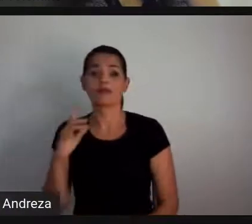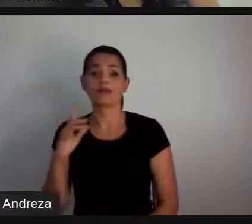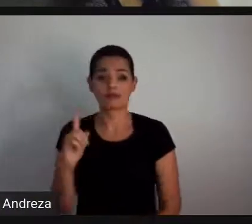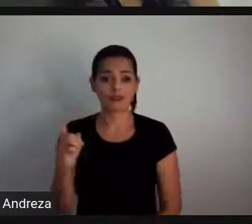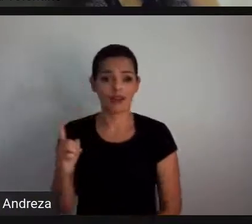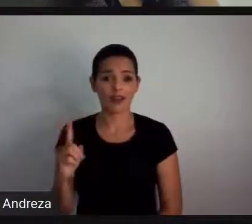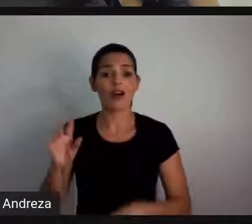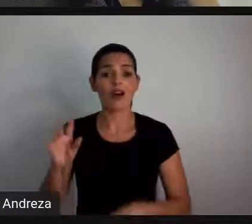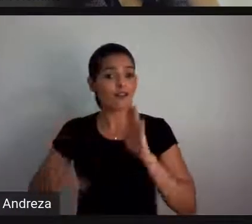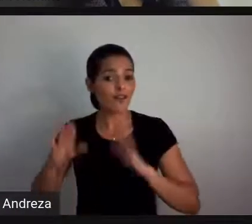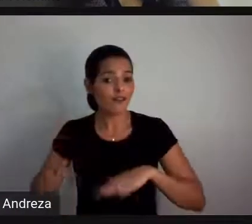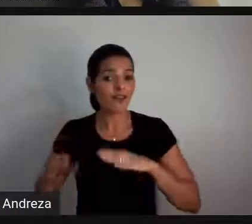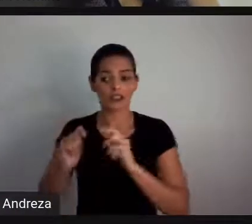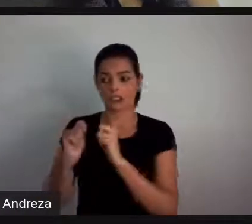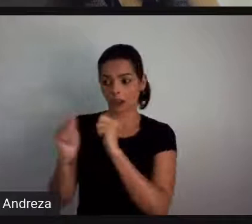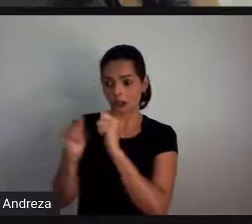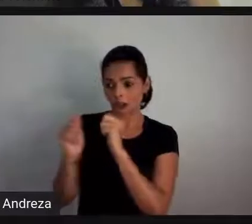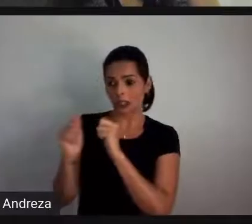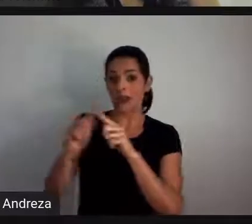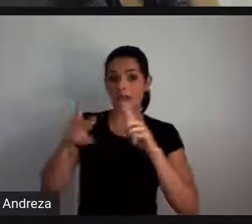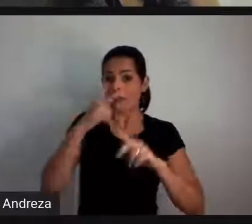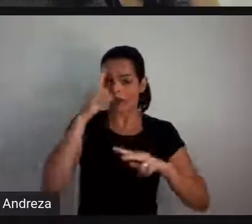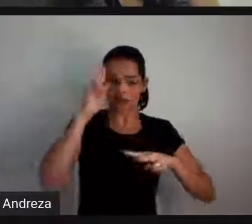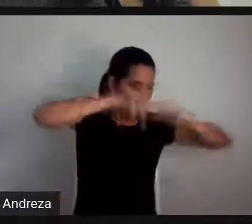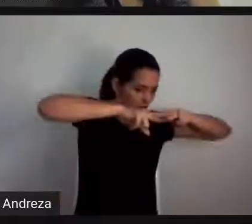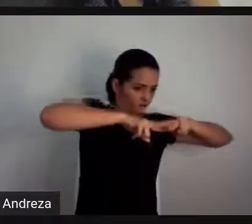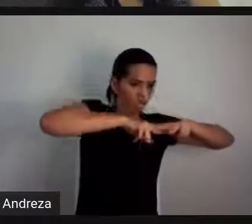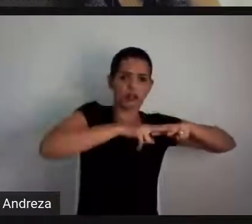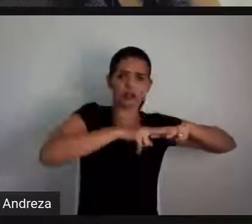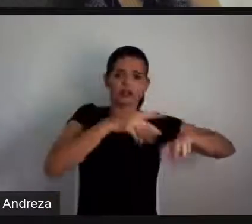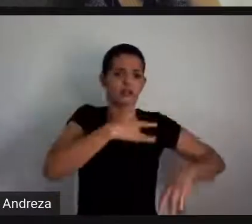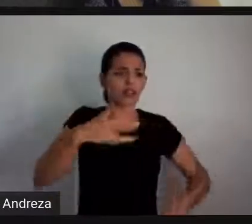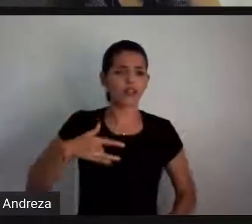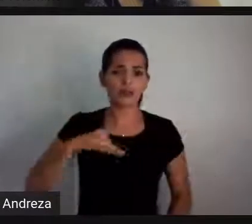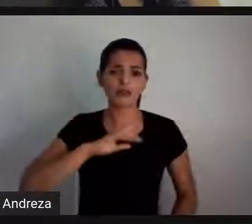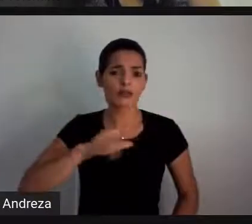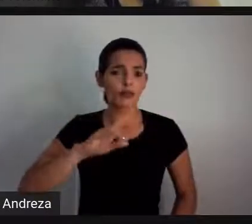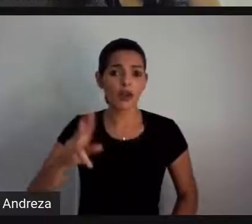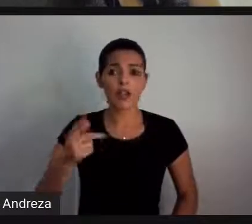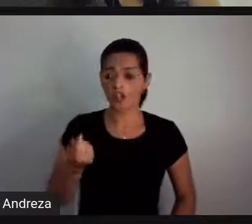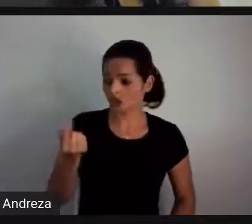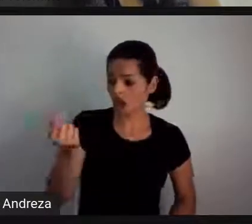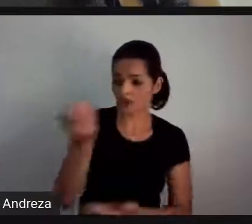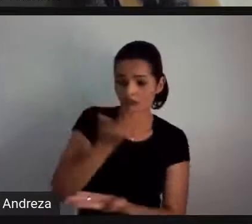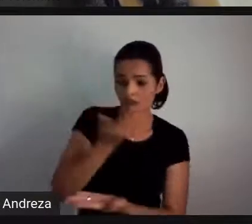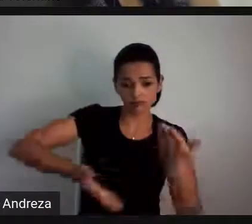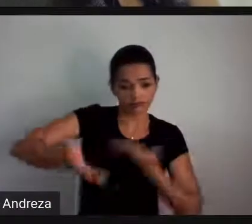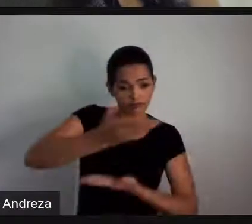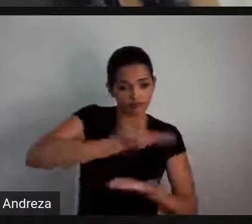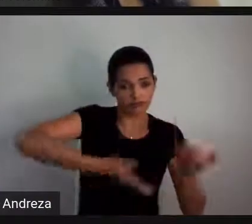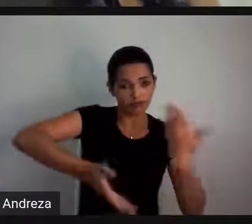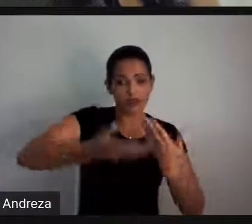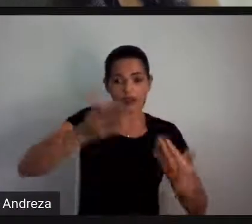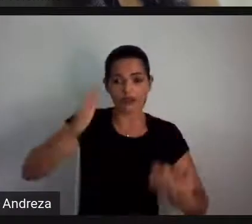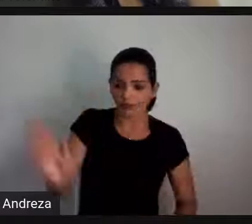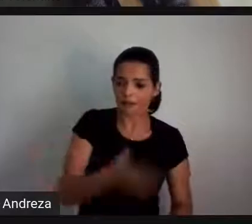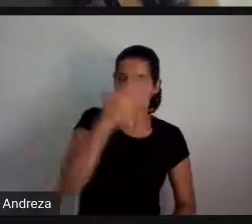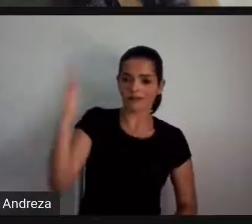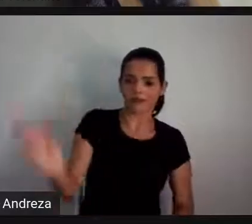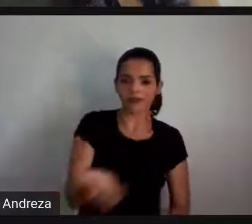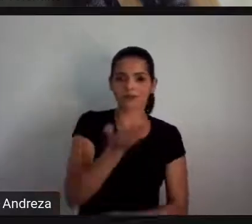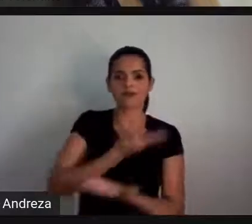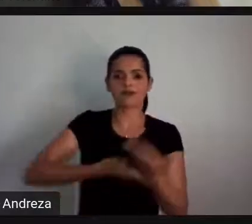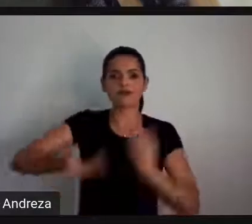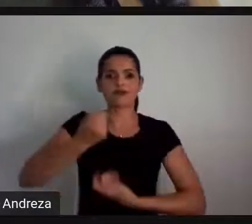que me aprisione literalmente. Isso não é saudável, o dinheiro precisa fluir, né? Não é para ele ficar só comigo, ele tem que ter propósito, ele tem